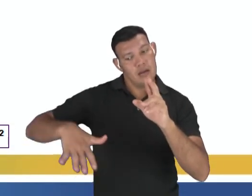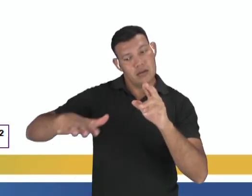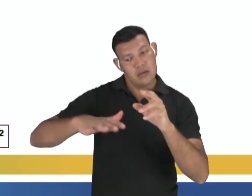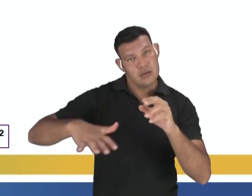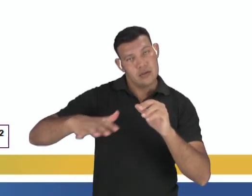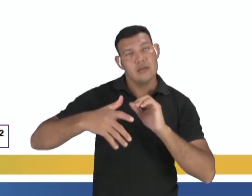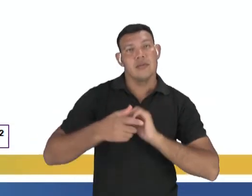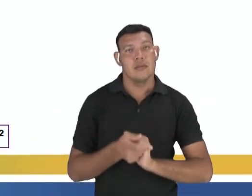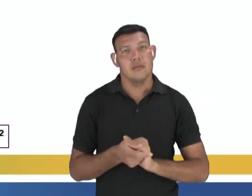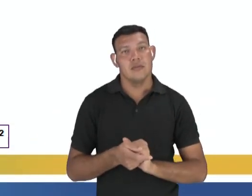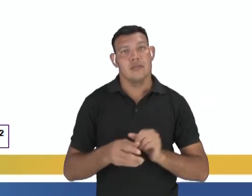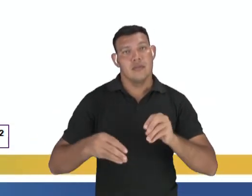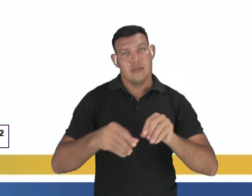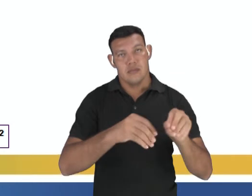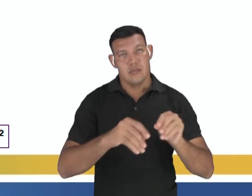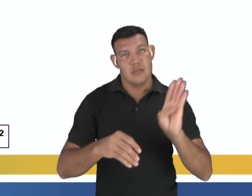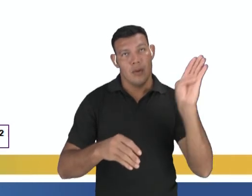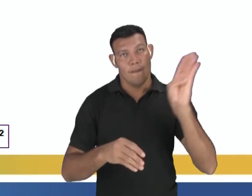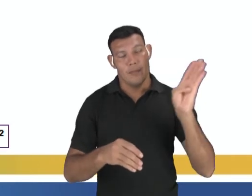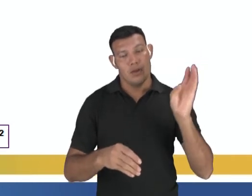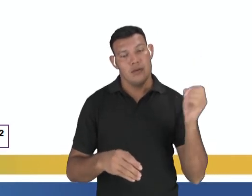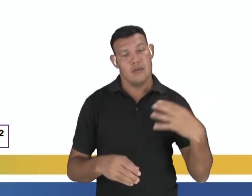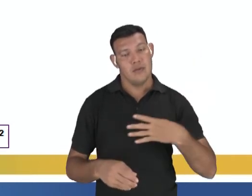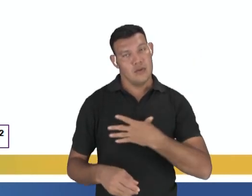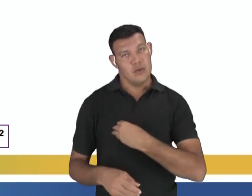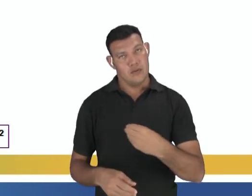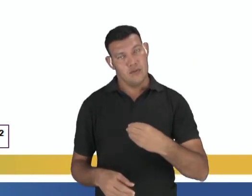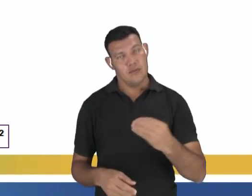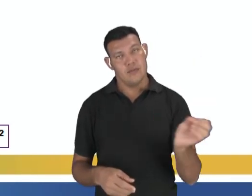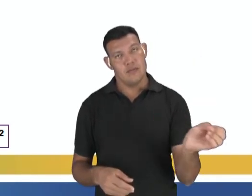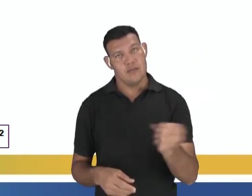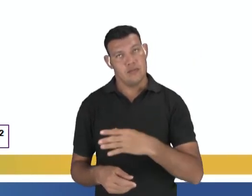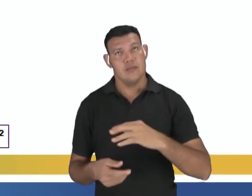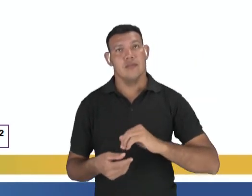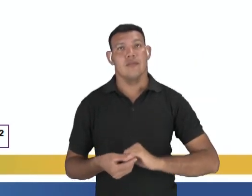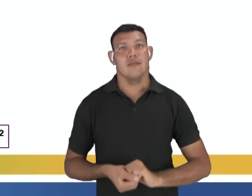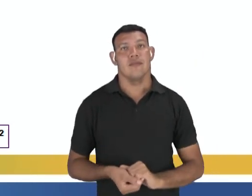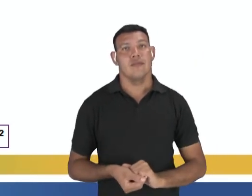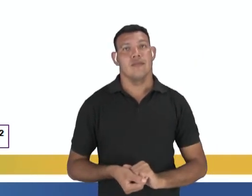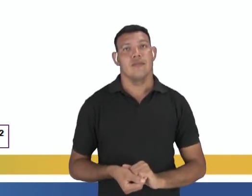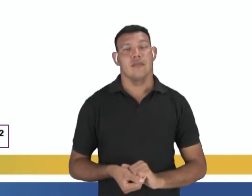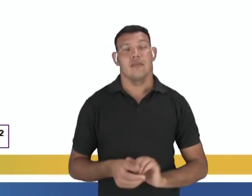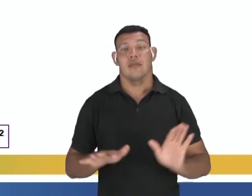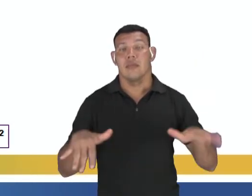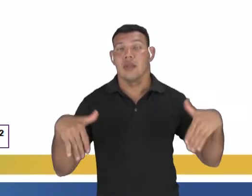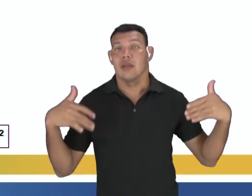seria a área do terreno B dado ao filho mais novo.